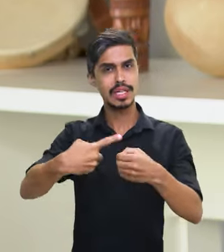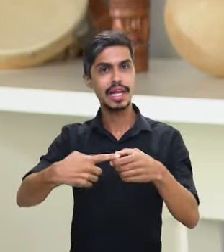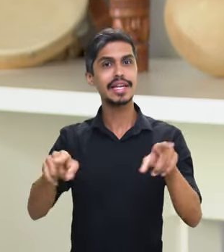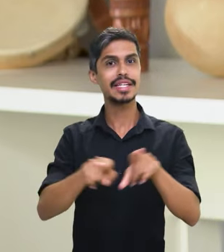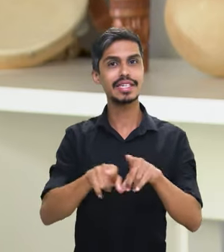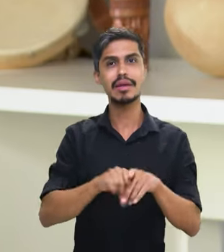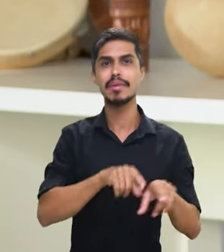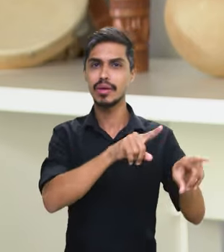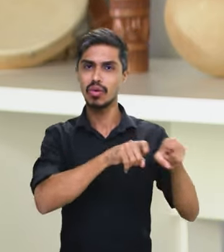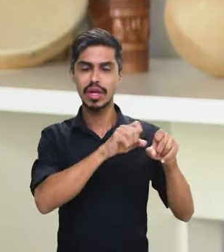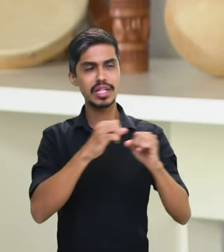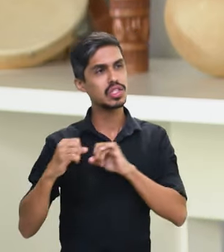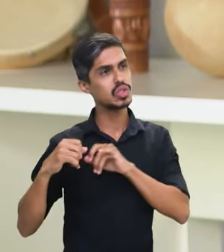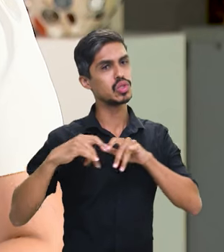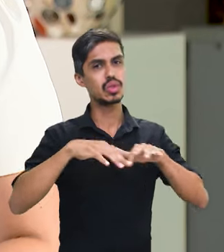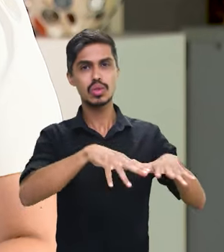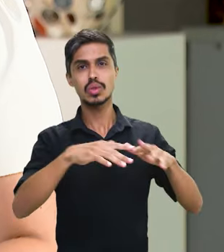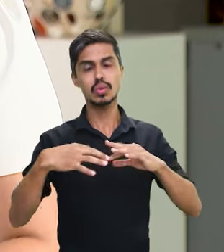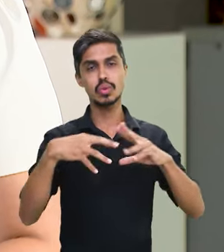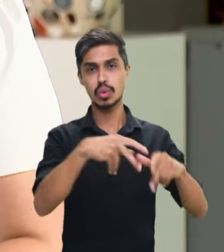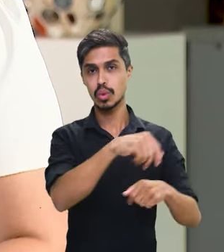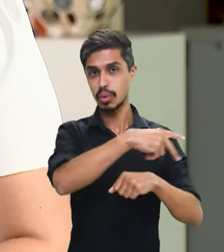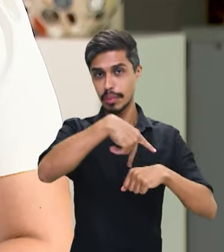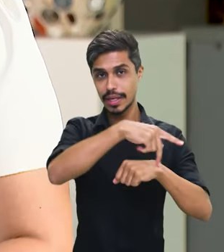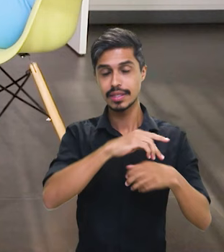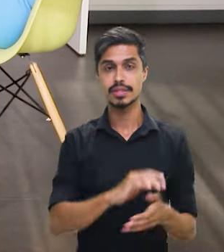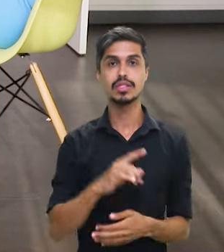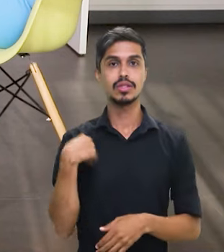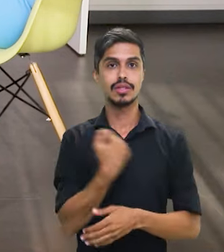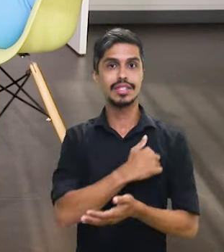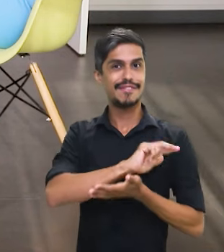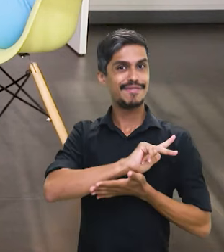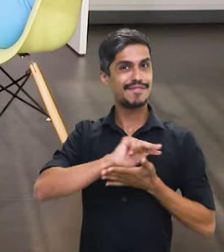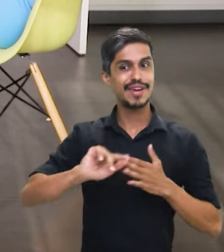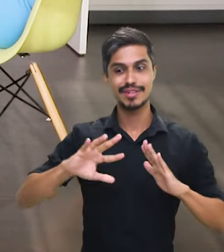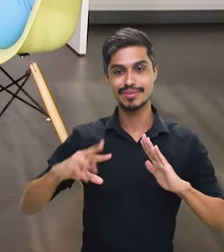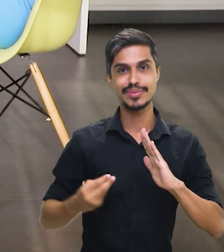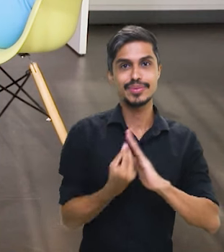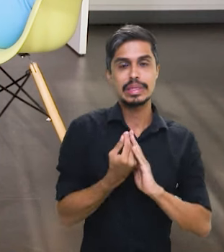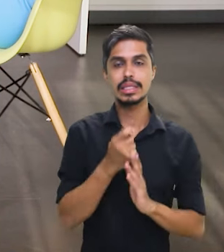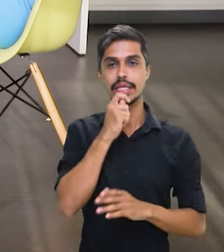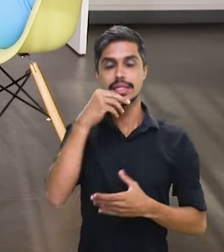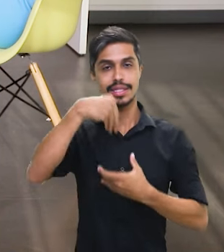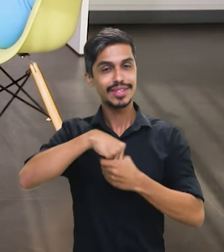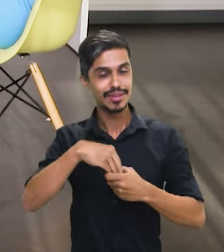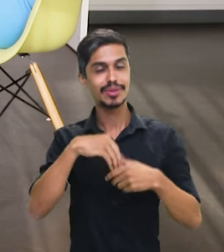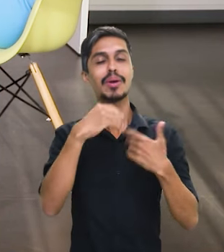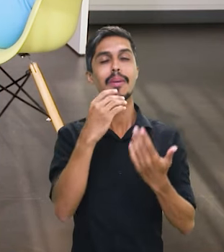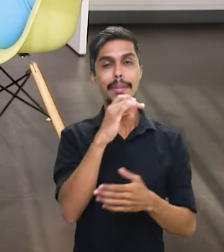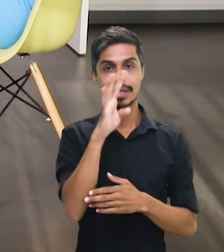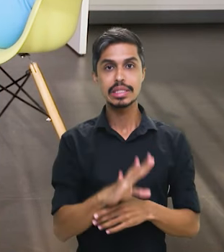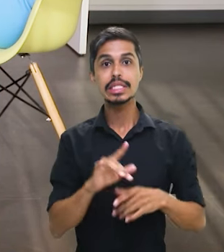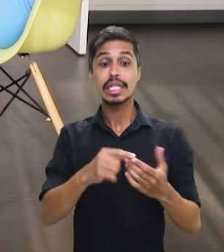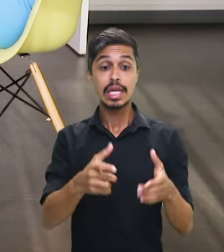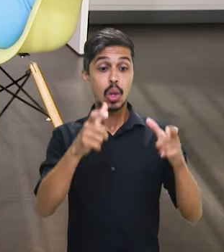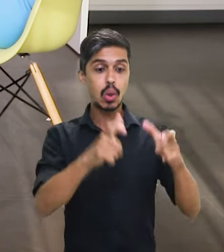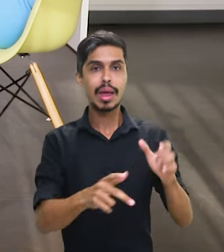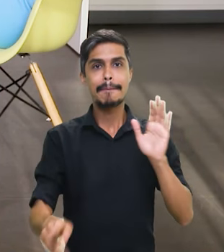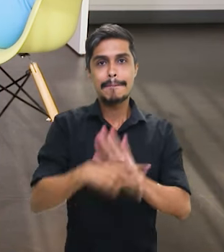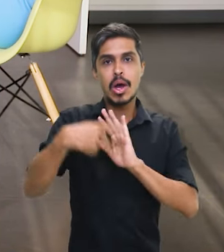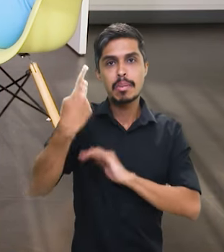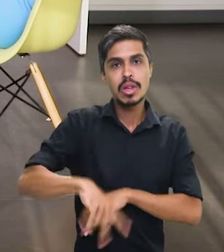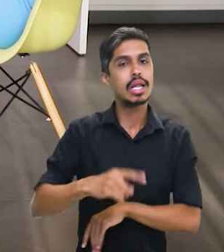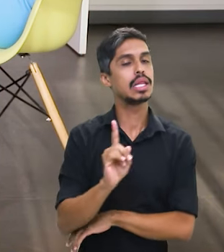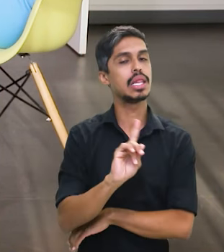rurais, em todo o país. Nós ainda temos centenas de quilombos no país, que disputam a posse da terra, que